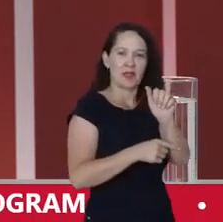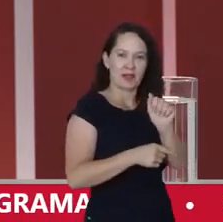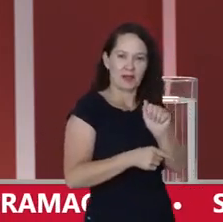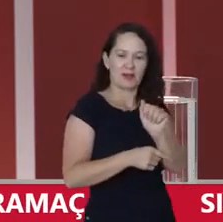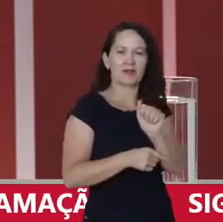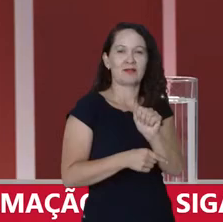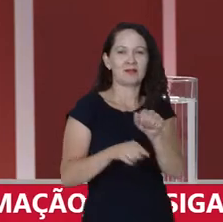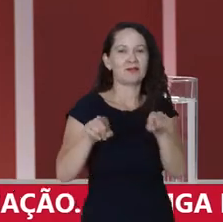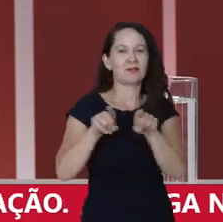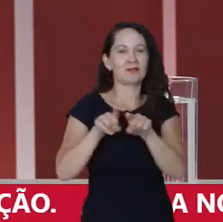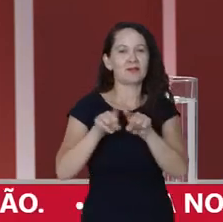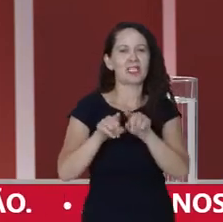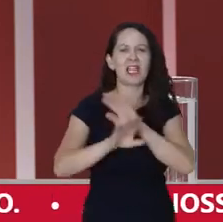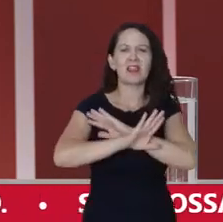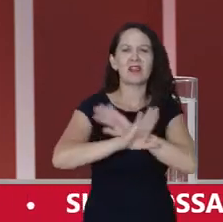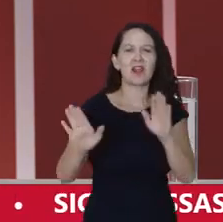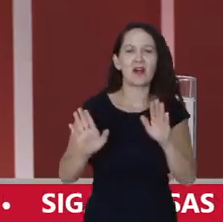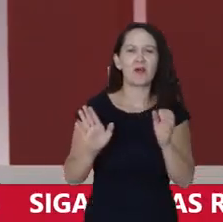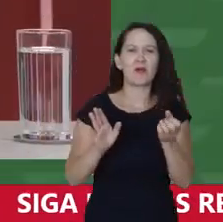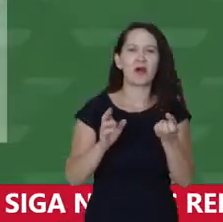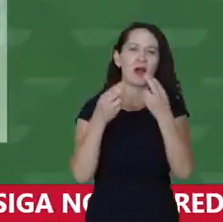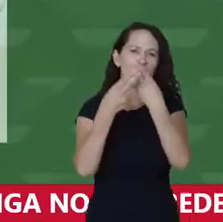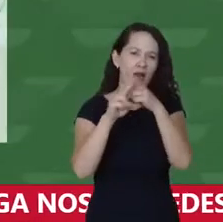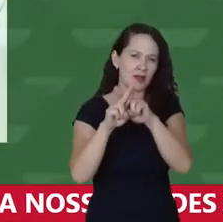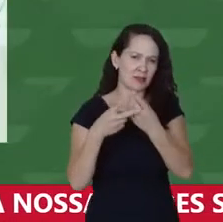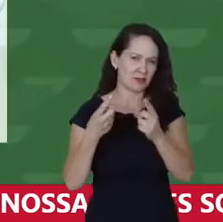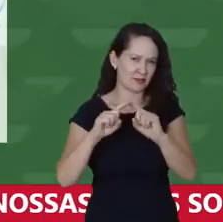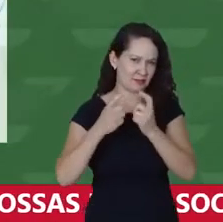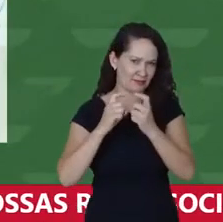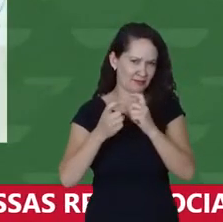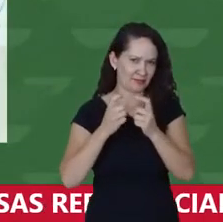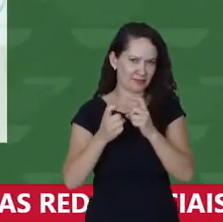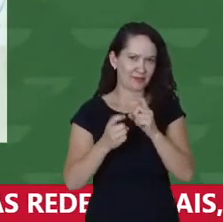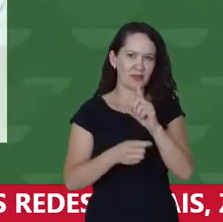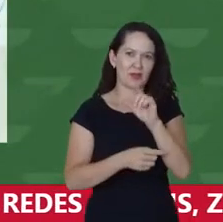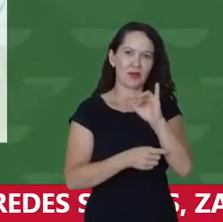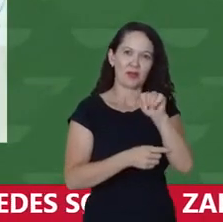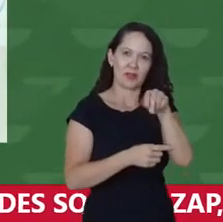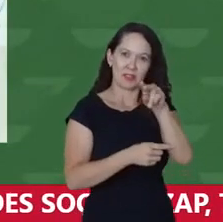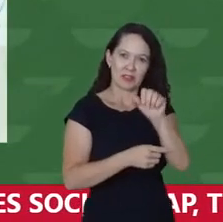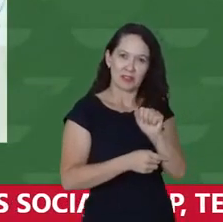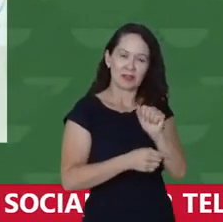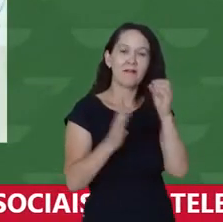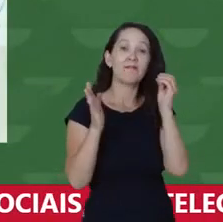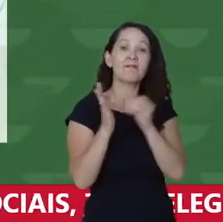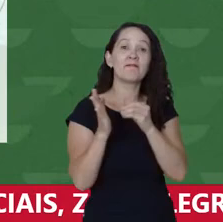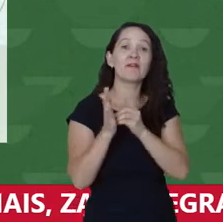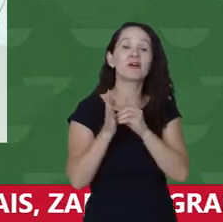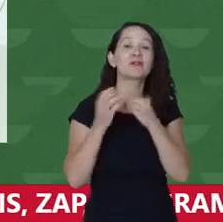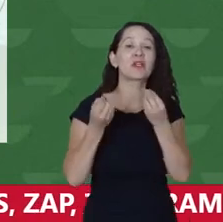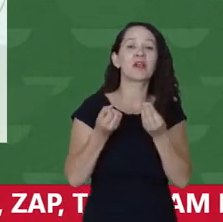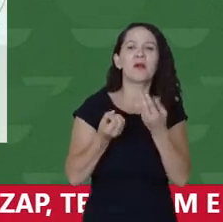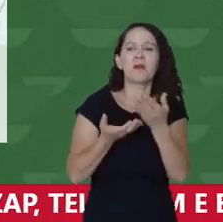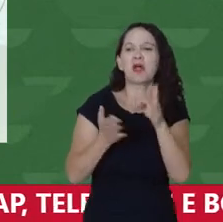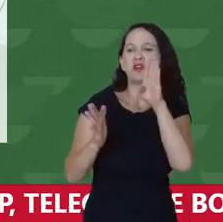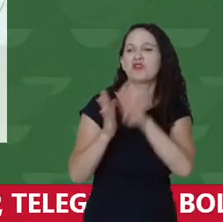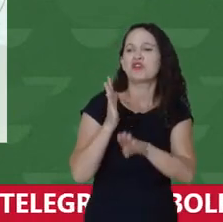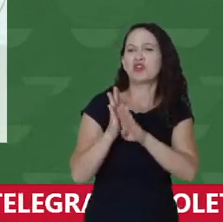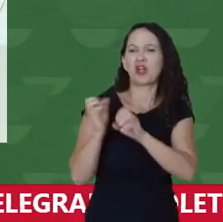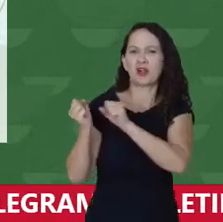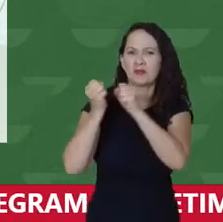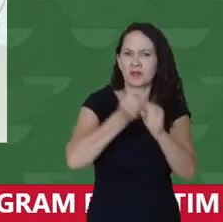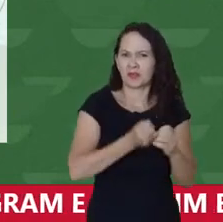Rocha Pinto, não à reforma administrativa. Luciana Souza, o que falta para esse cara sair do